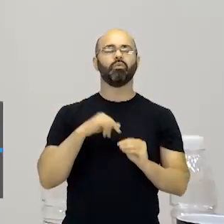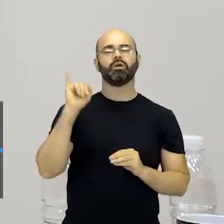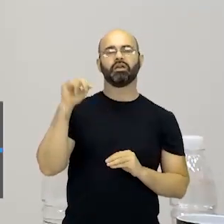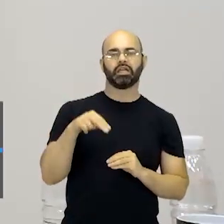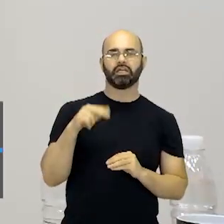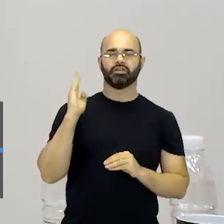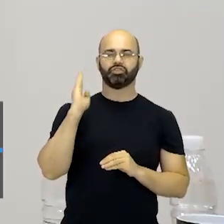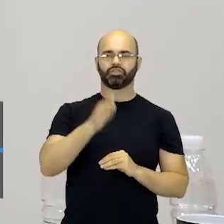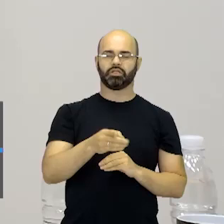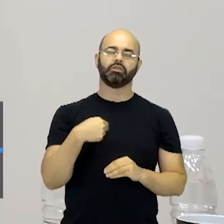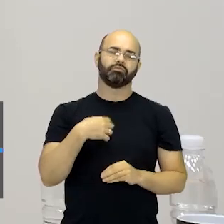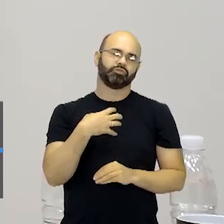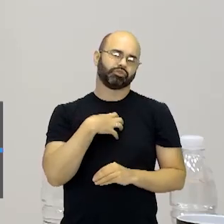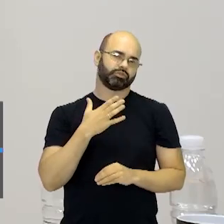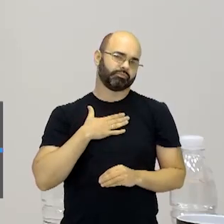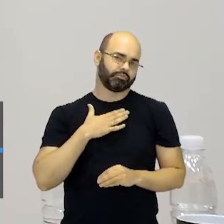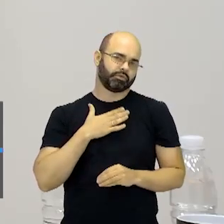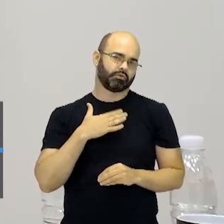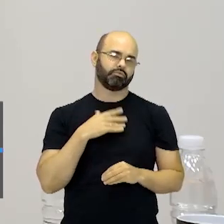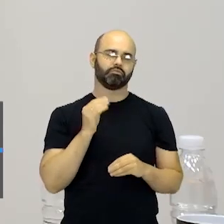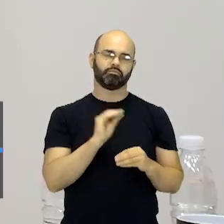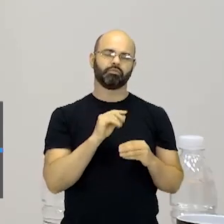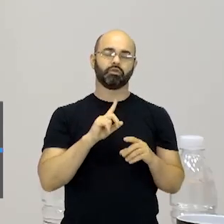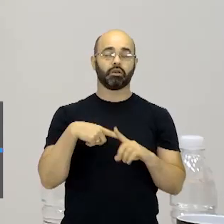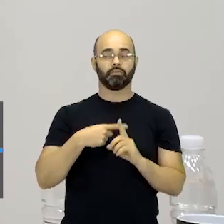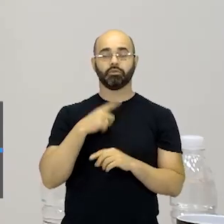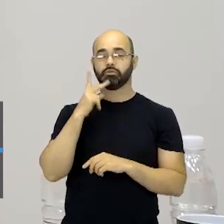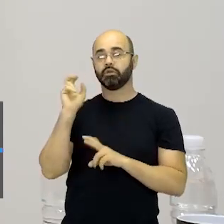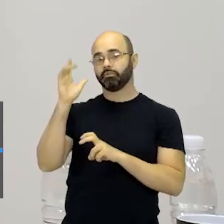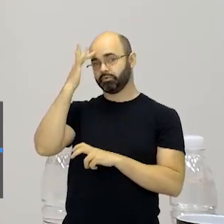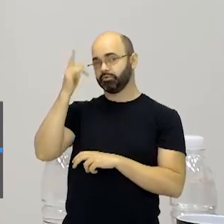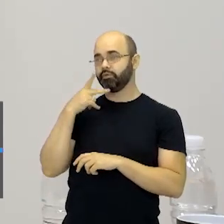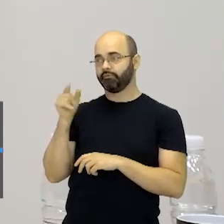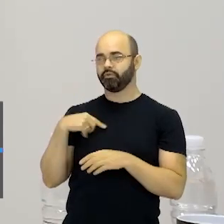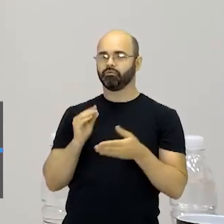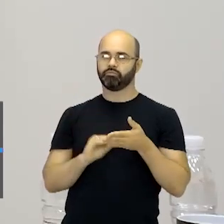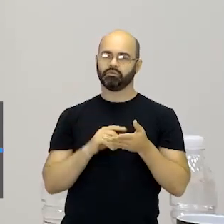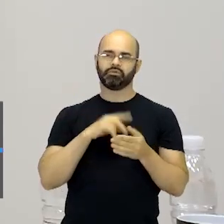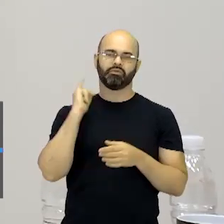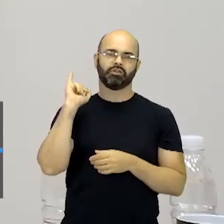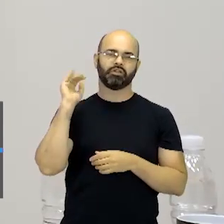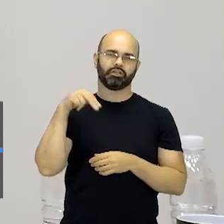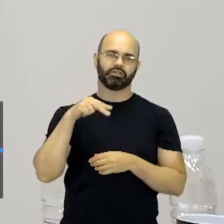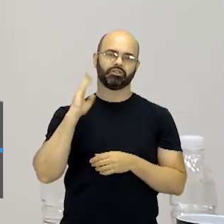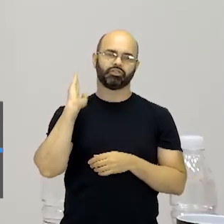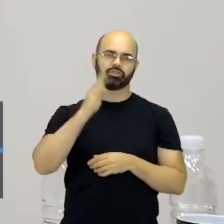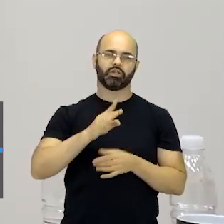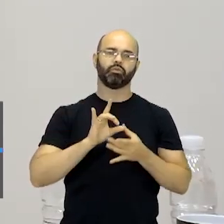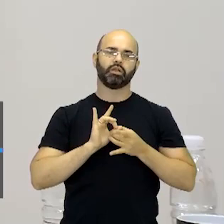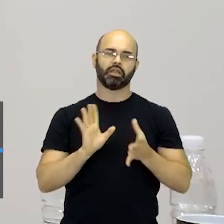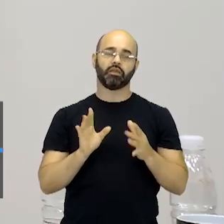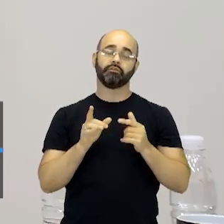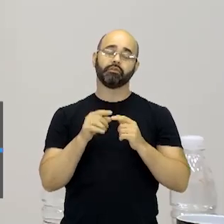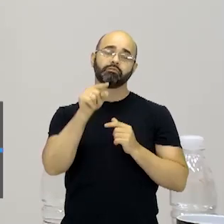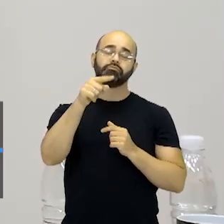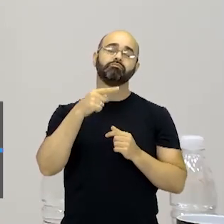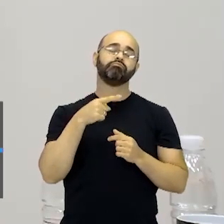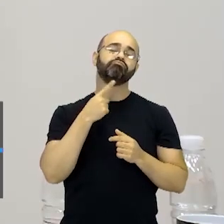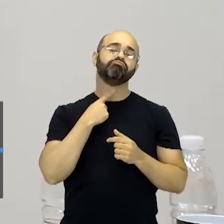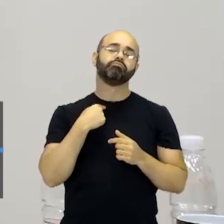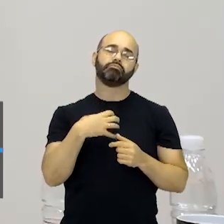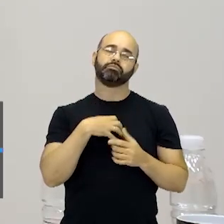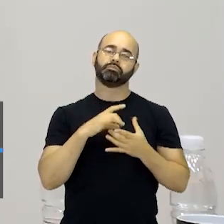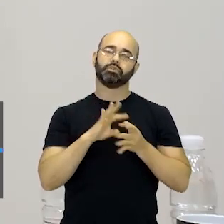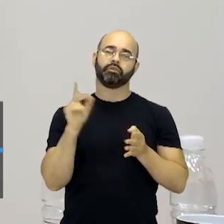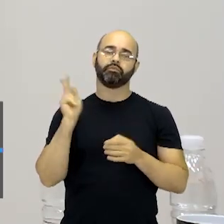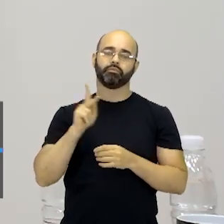indireta, vou fazer do meu jeito e depois eu menciono. Eu posso fazer indireta livre. Aí é com você, tudo bem? Mas você vai pedir o auxílio